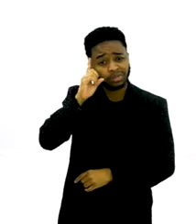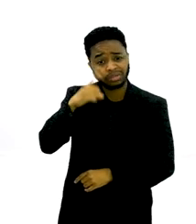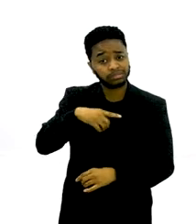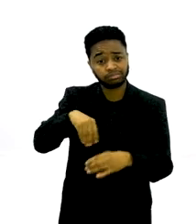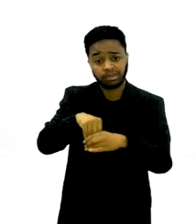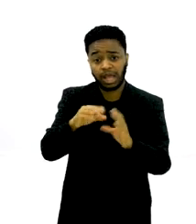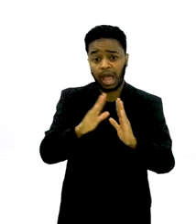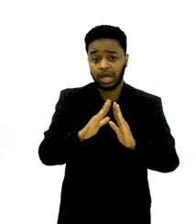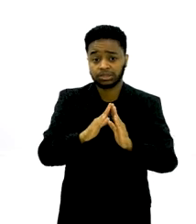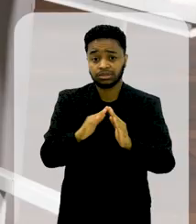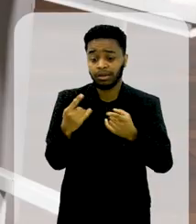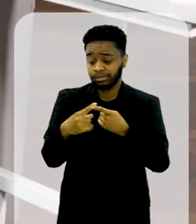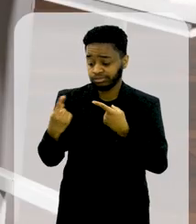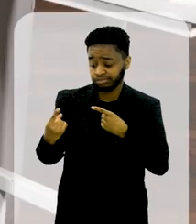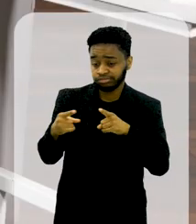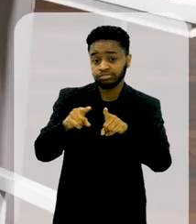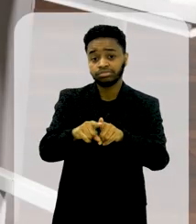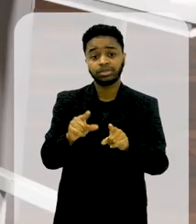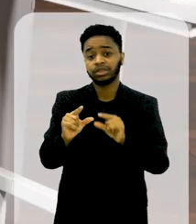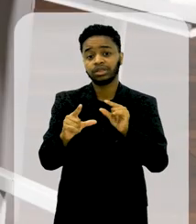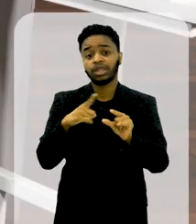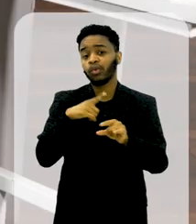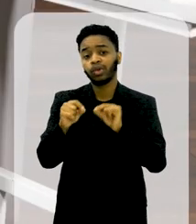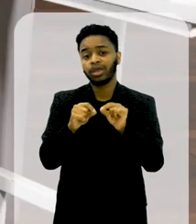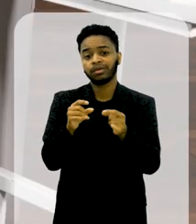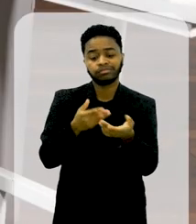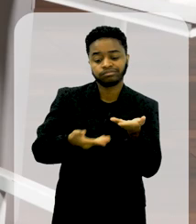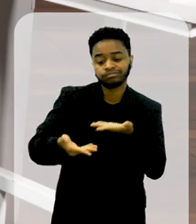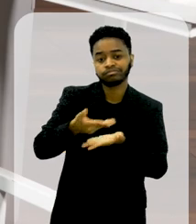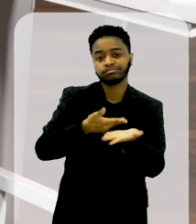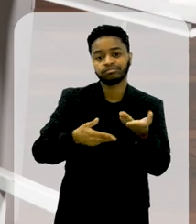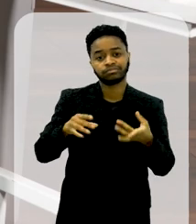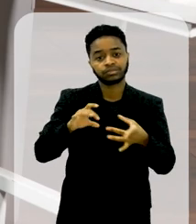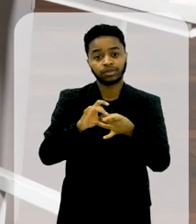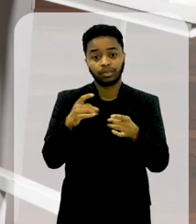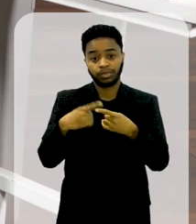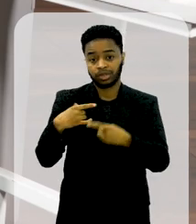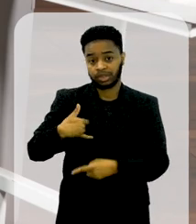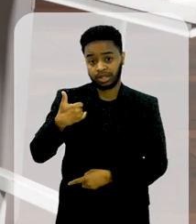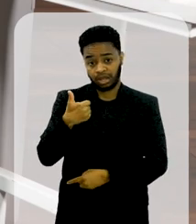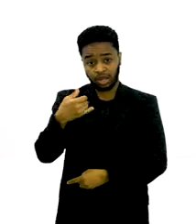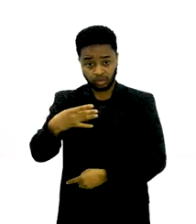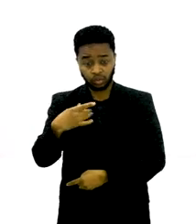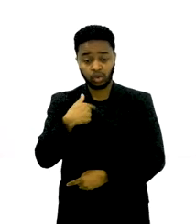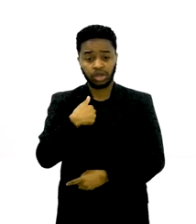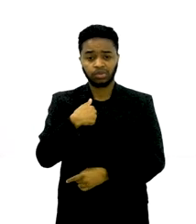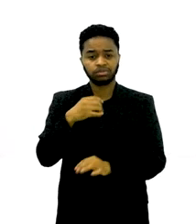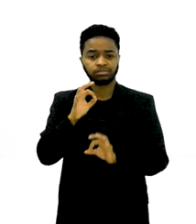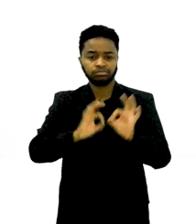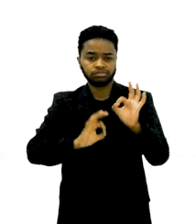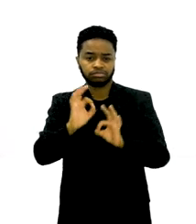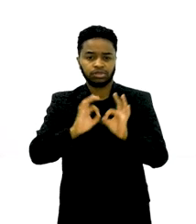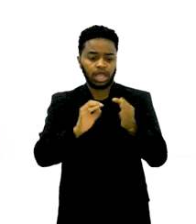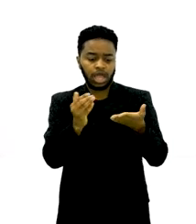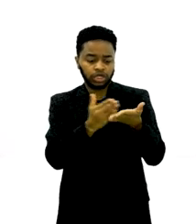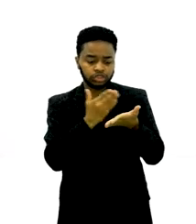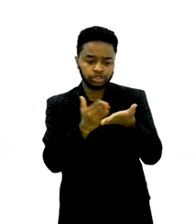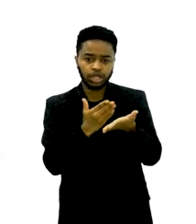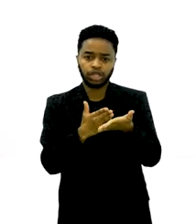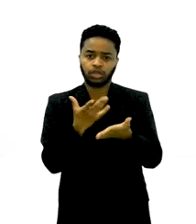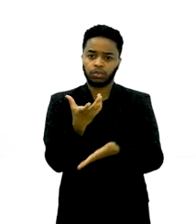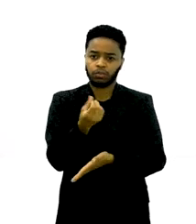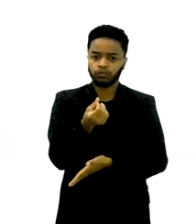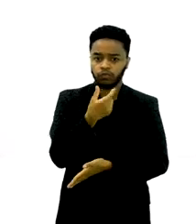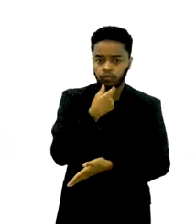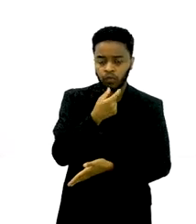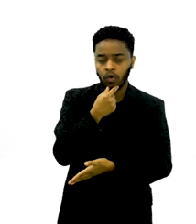casa isso que ia falar você paralelo a isso você tinha todo o envolvimento é porque a não já com 14 anos administrava a aenda do meu avô já